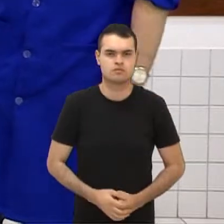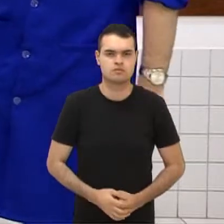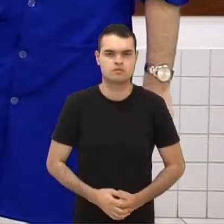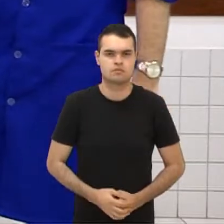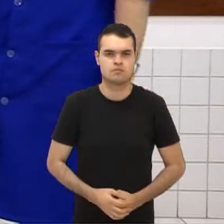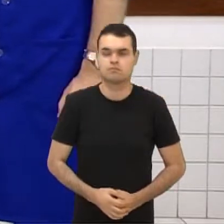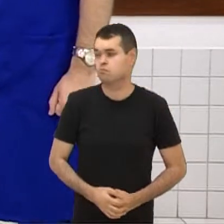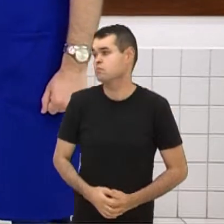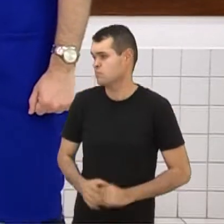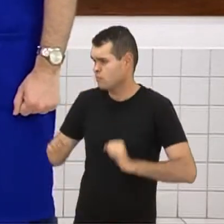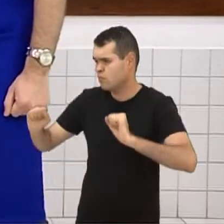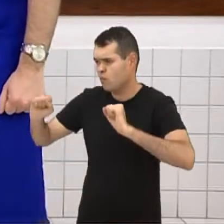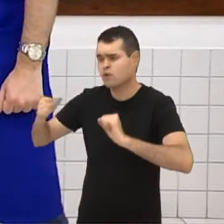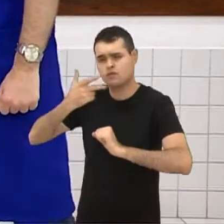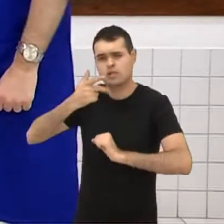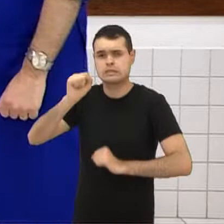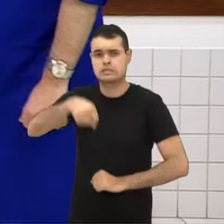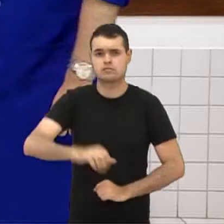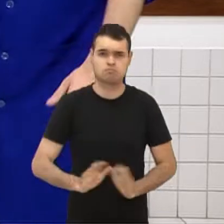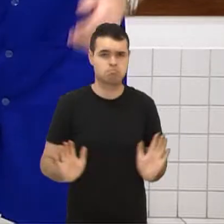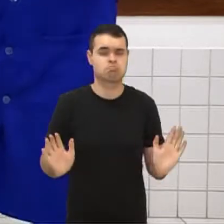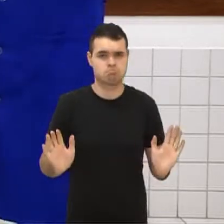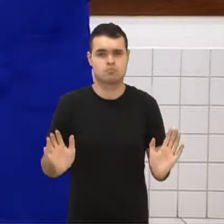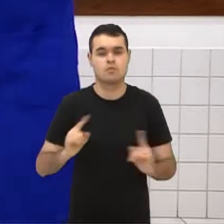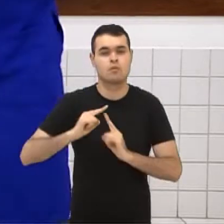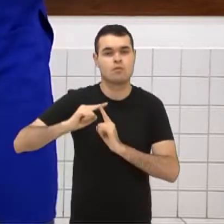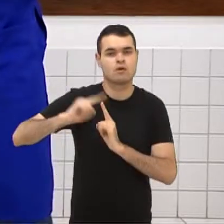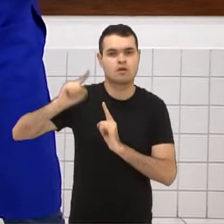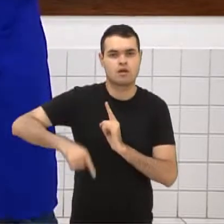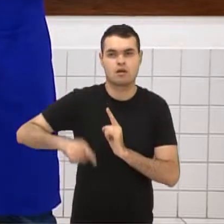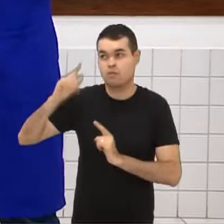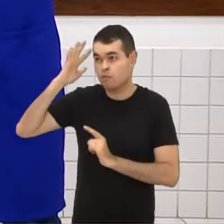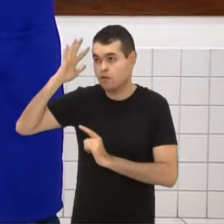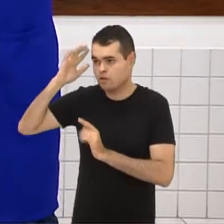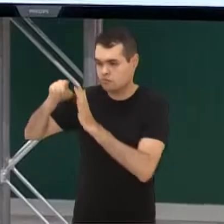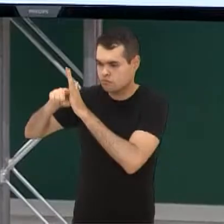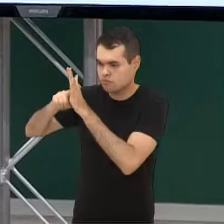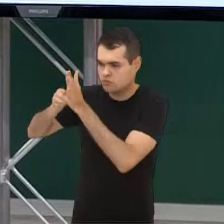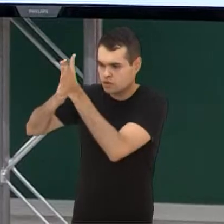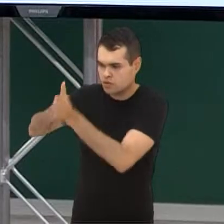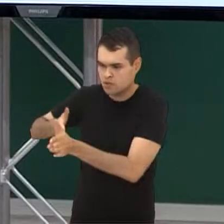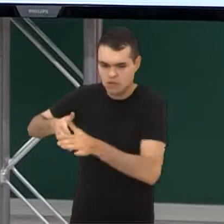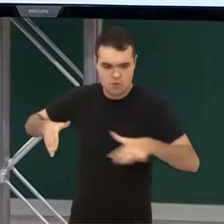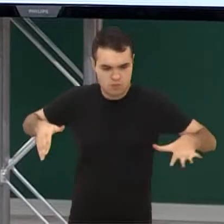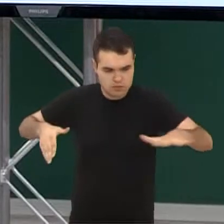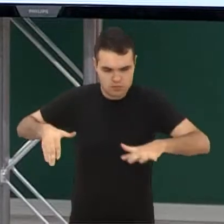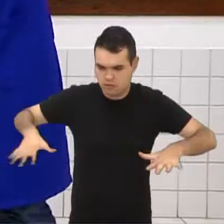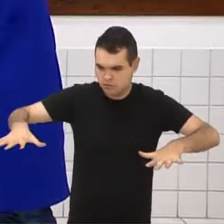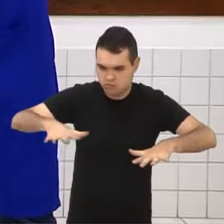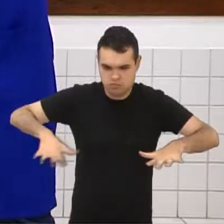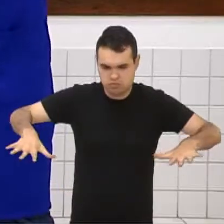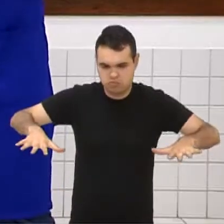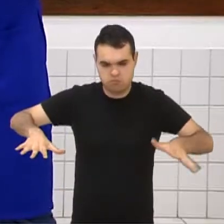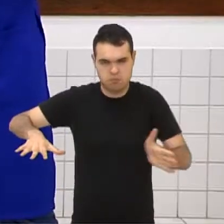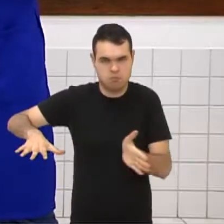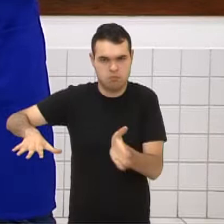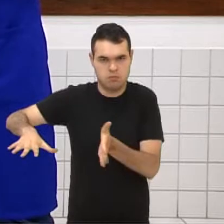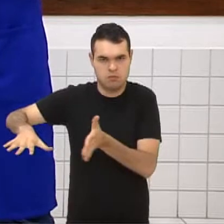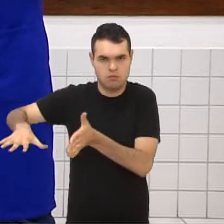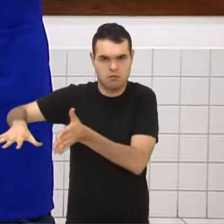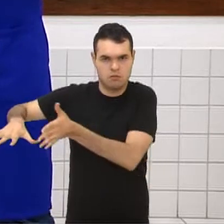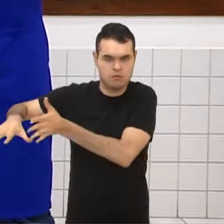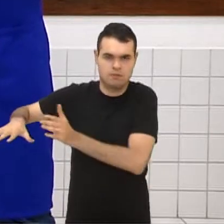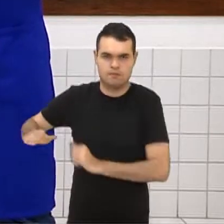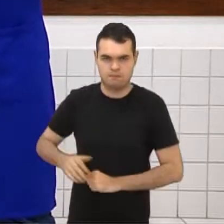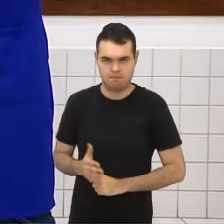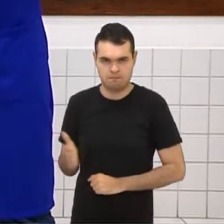de certa forma, dizer que sim. Sim. Até porque a metafísica perde espaço com o positivismo, né? A metafísica, ela